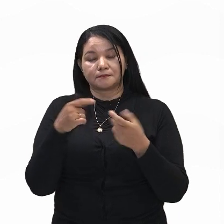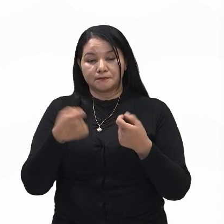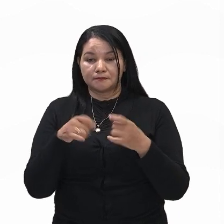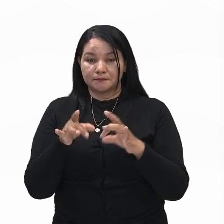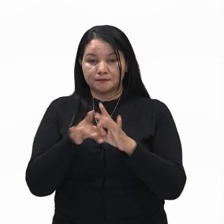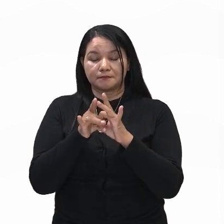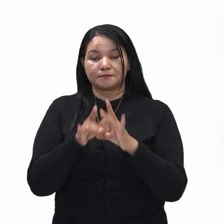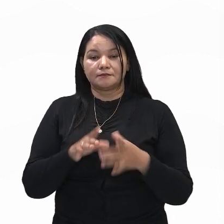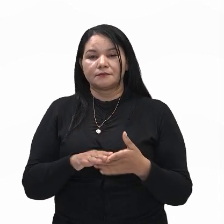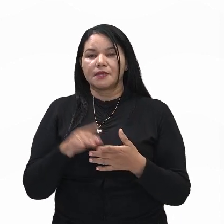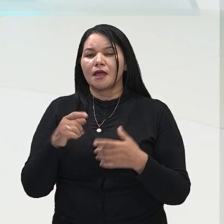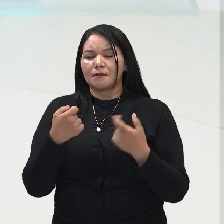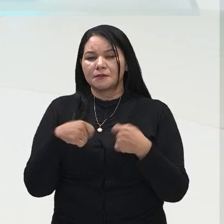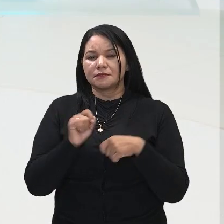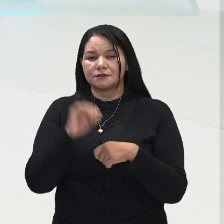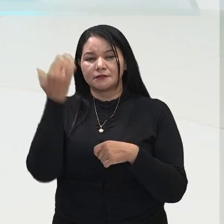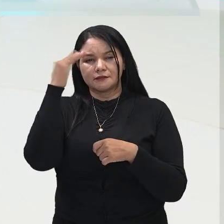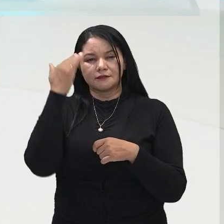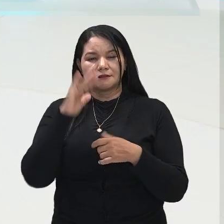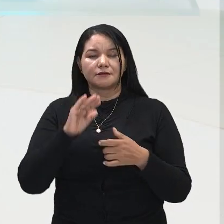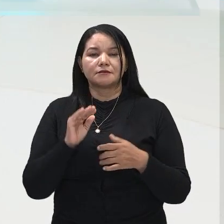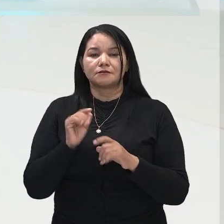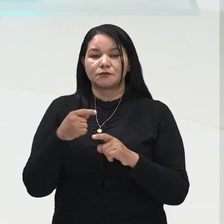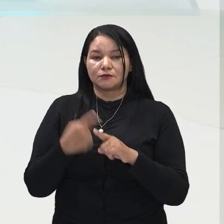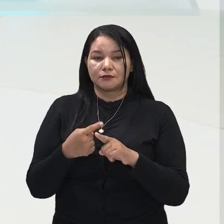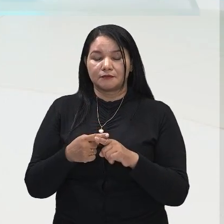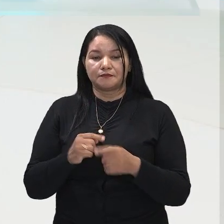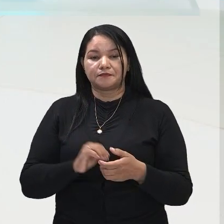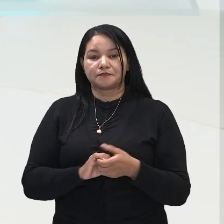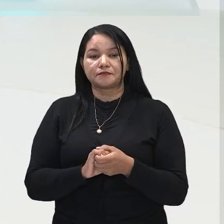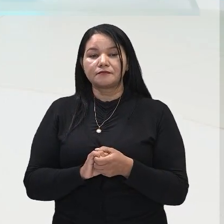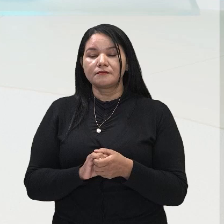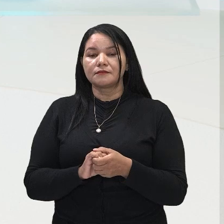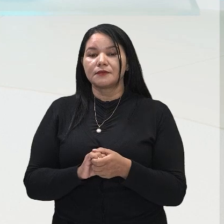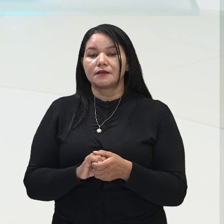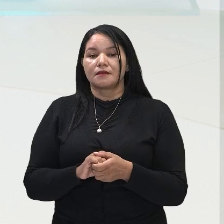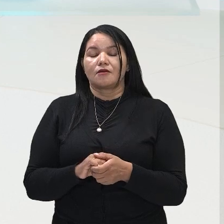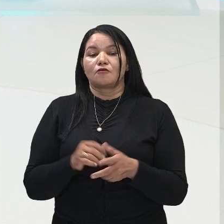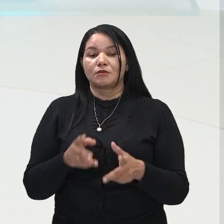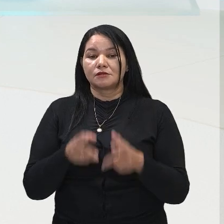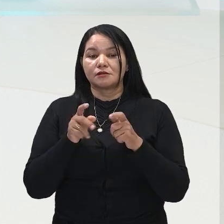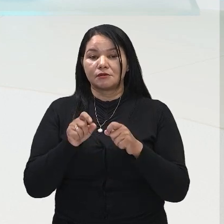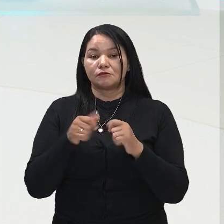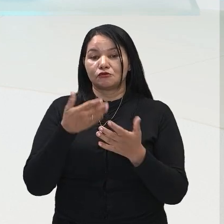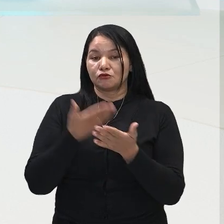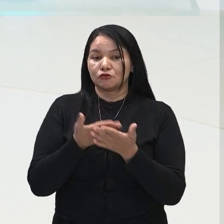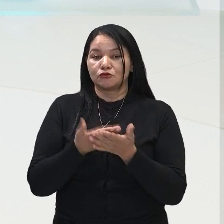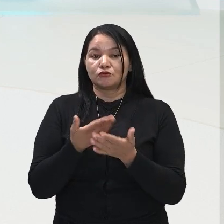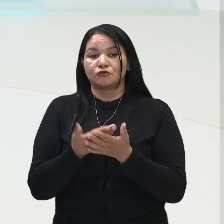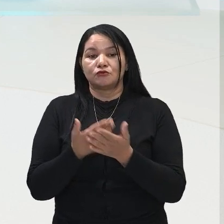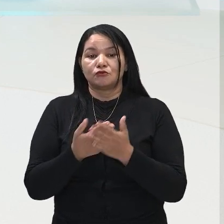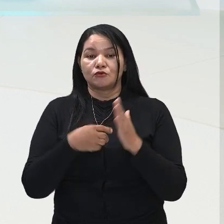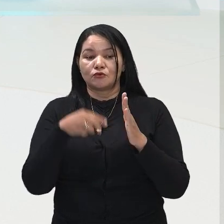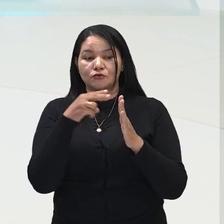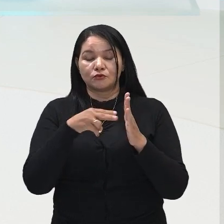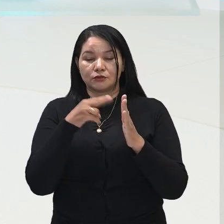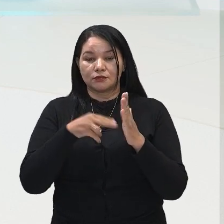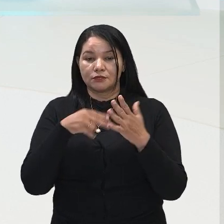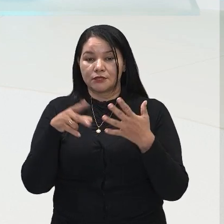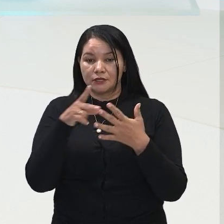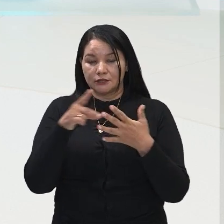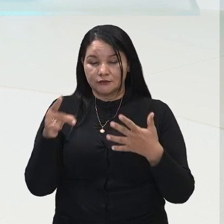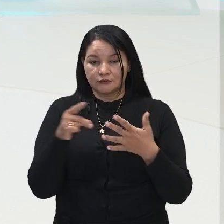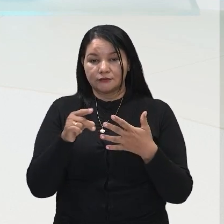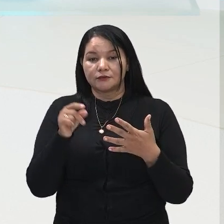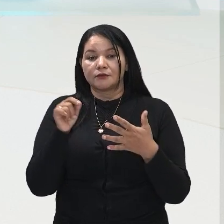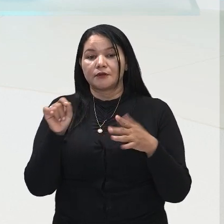começamos entendendo dessa forma? Percebemos que isso parte do estudo da semiótica. Por quê? A semiótica ela